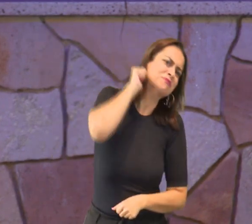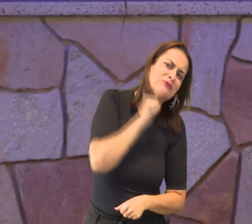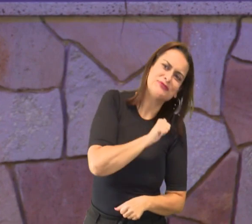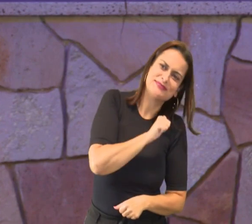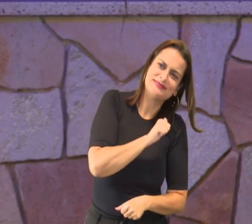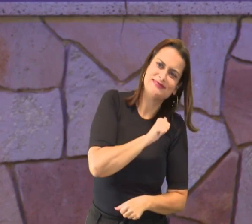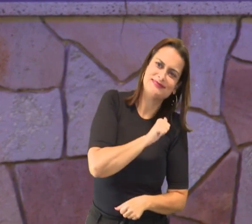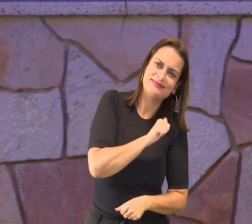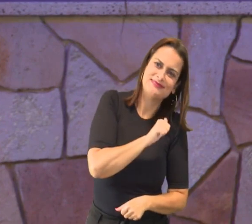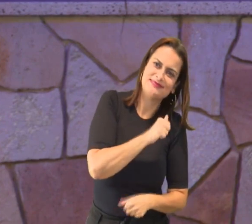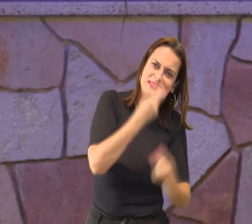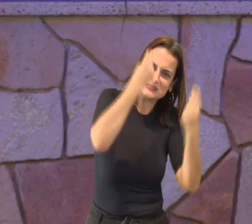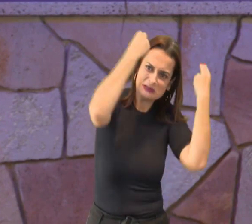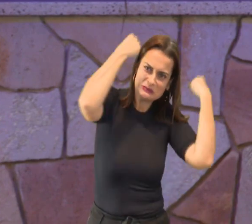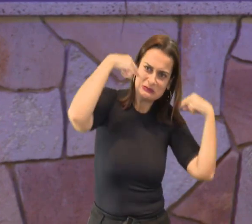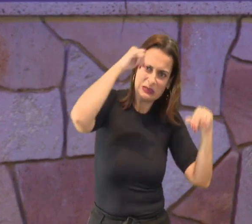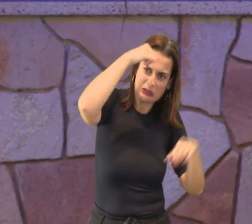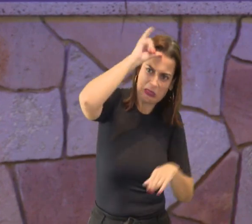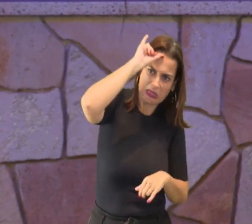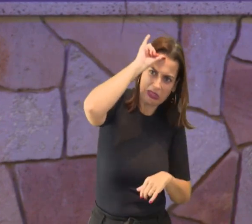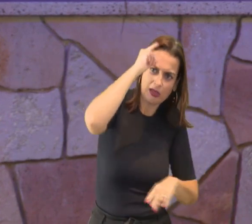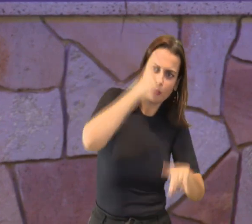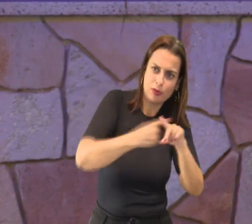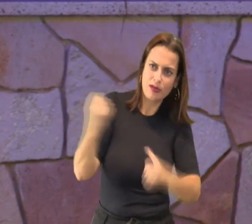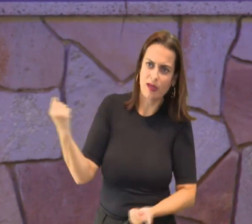o holocausto, porque Ele mesmo se